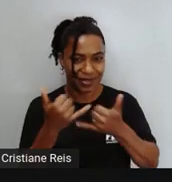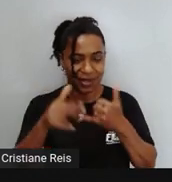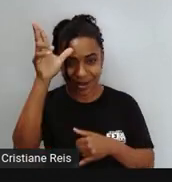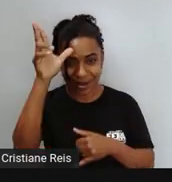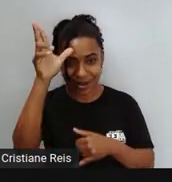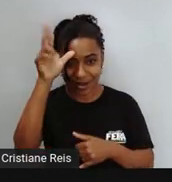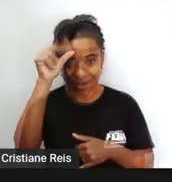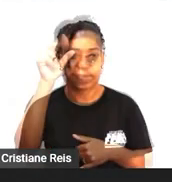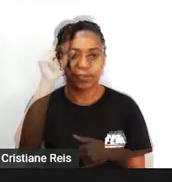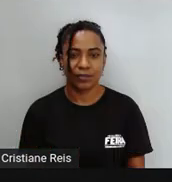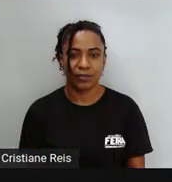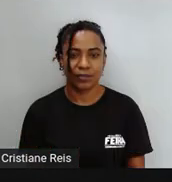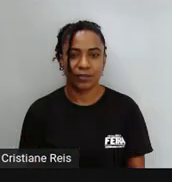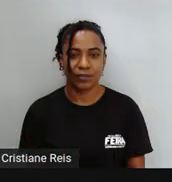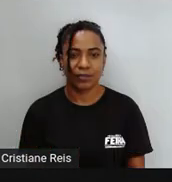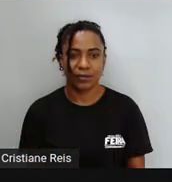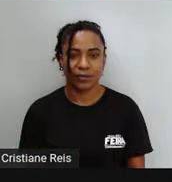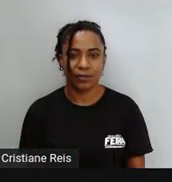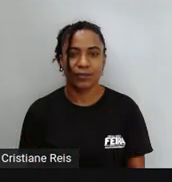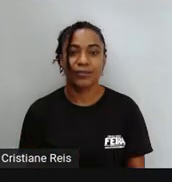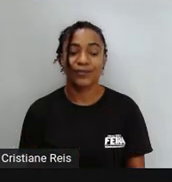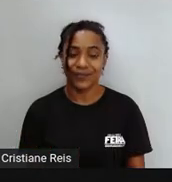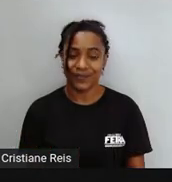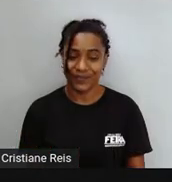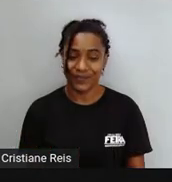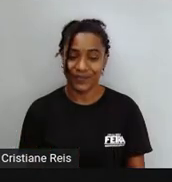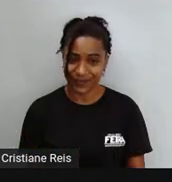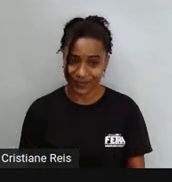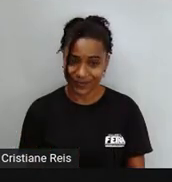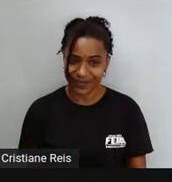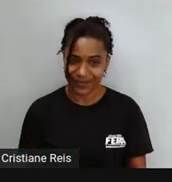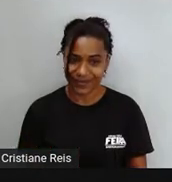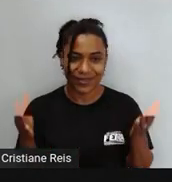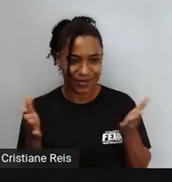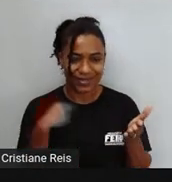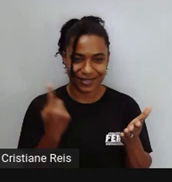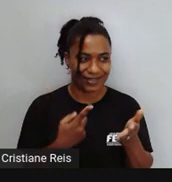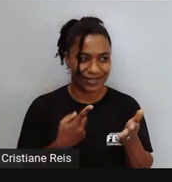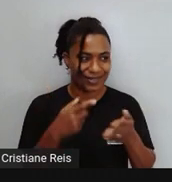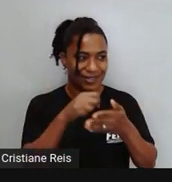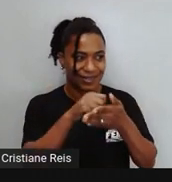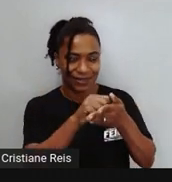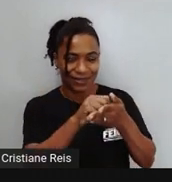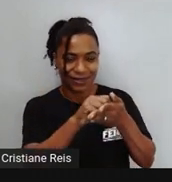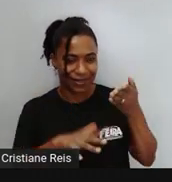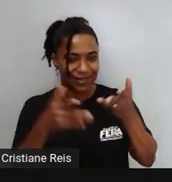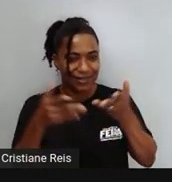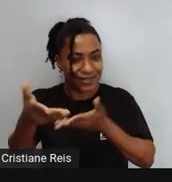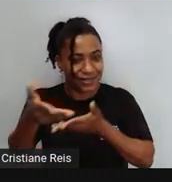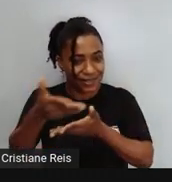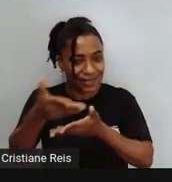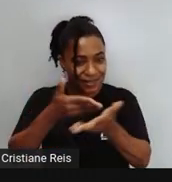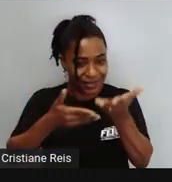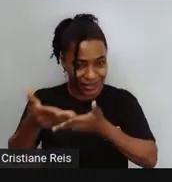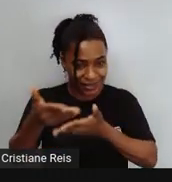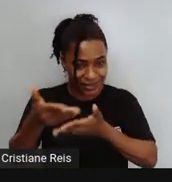Então vamos lá. Então hoje nós vamos realizar essa atividade interativa, na verdade é